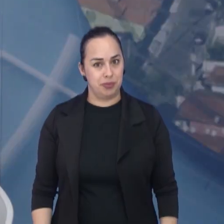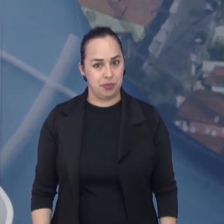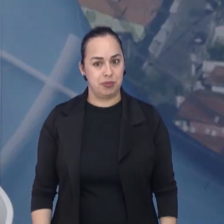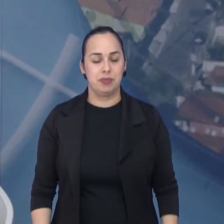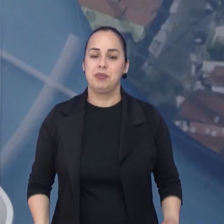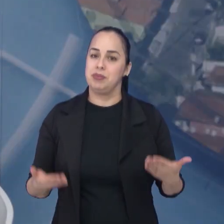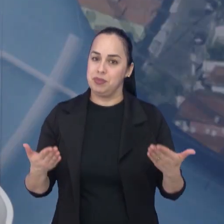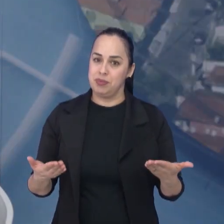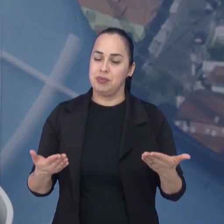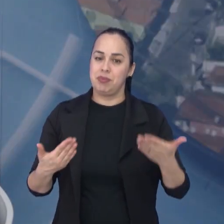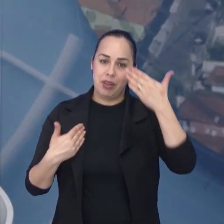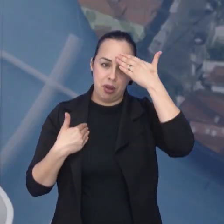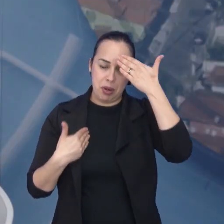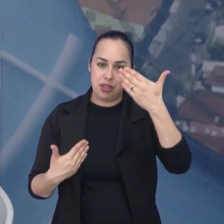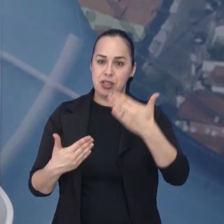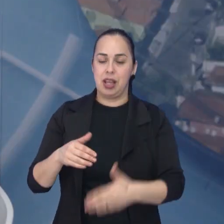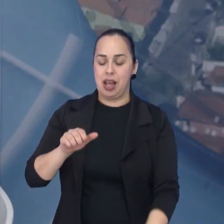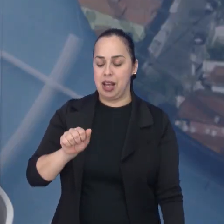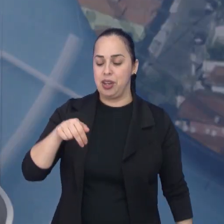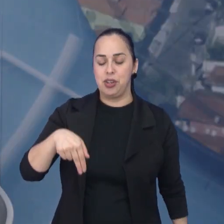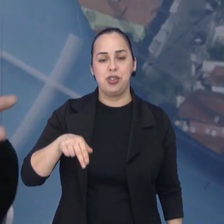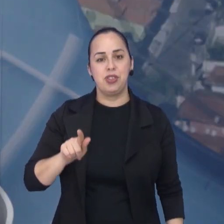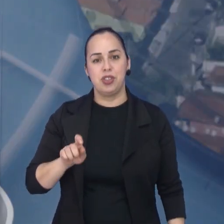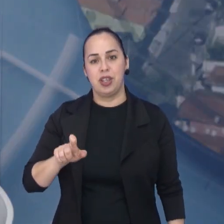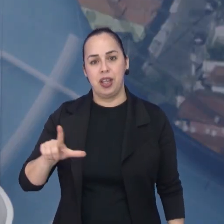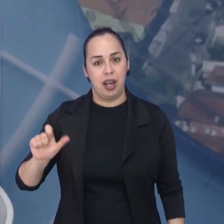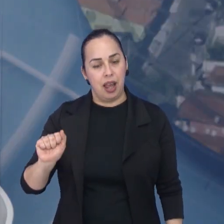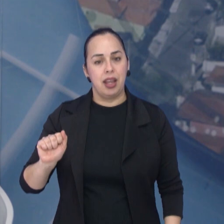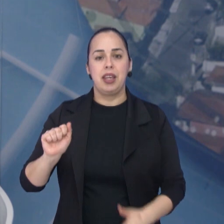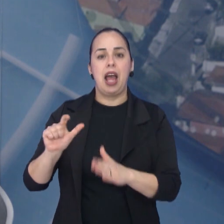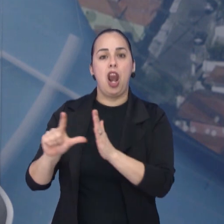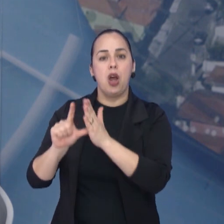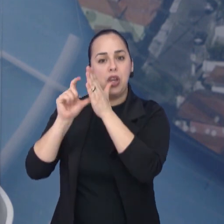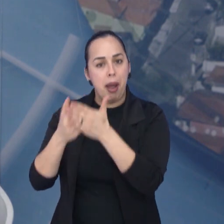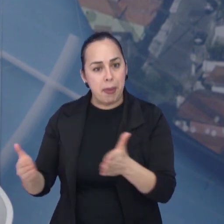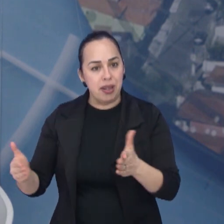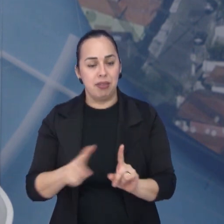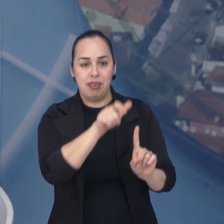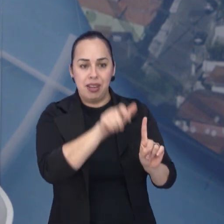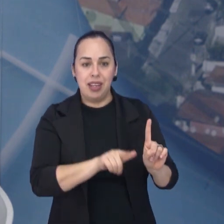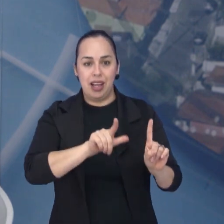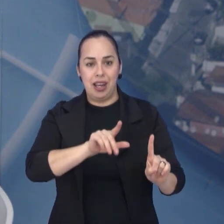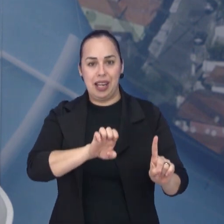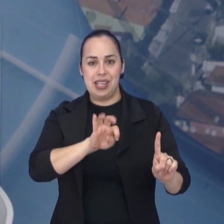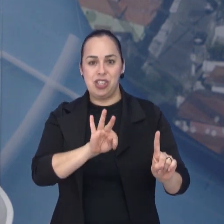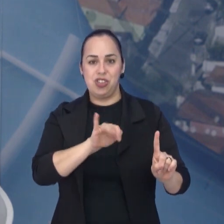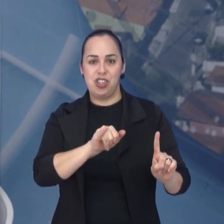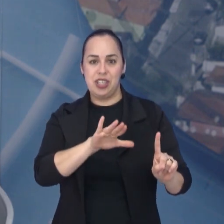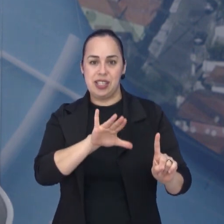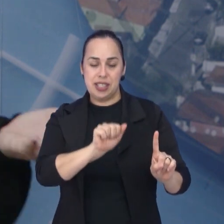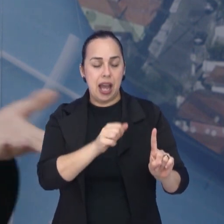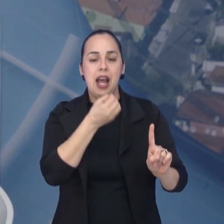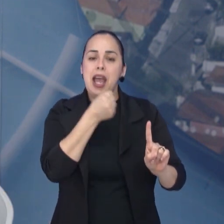Tá, então, agradeço a Ângela por ter disponibilizado o espaço para a gente. A Letícia, é a primeira vez que ela aparece aqui no Diálogo,